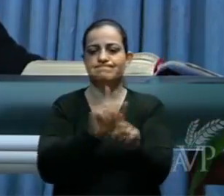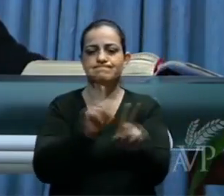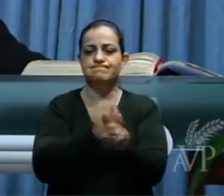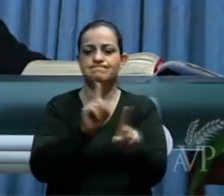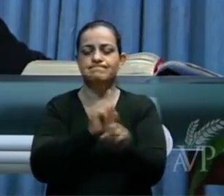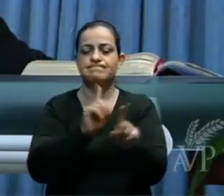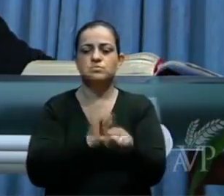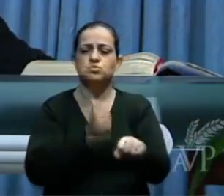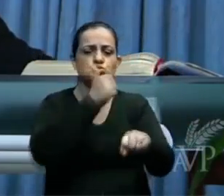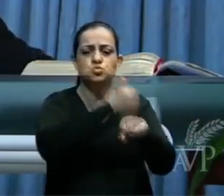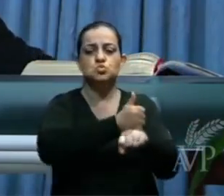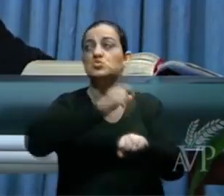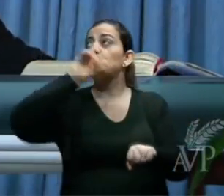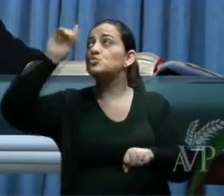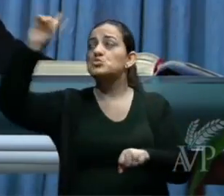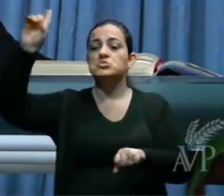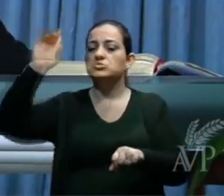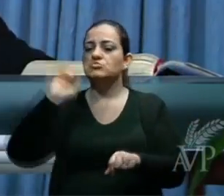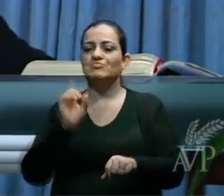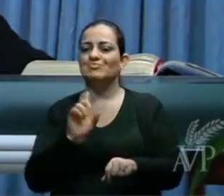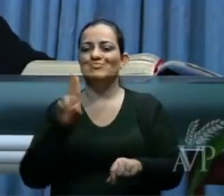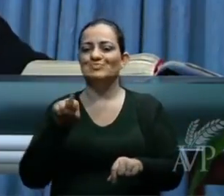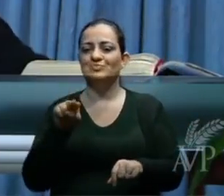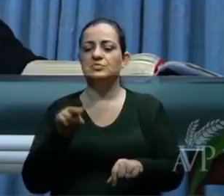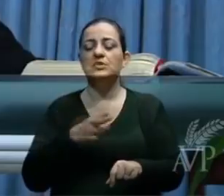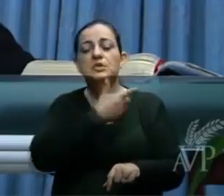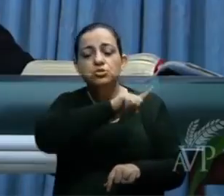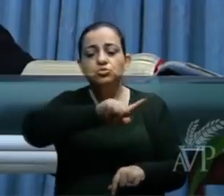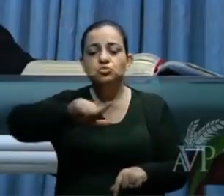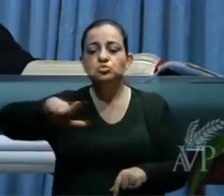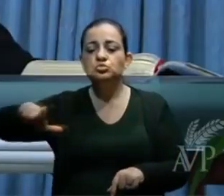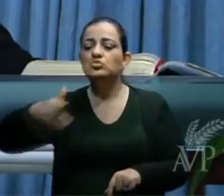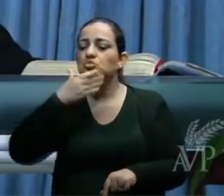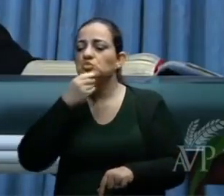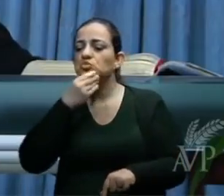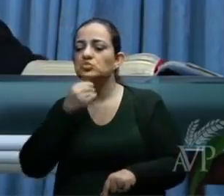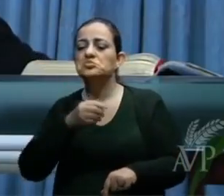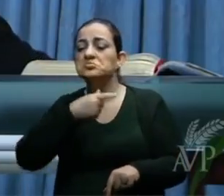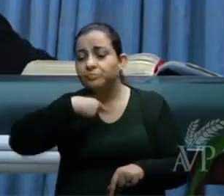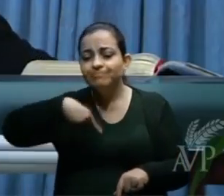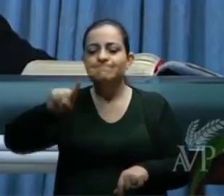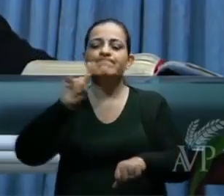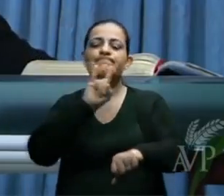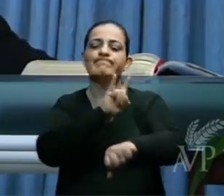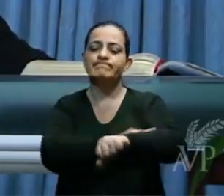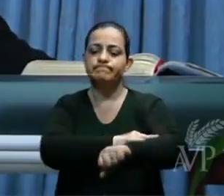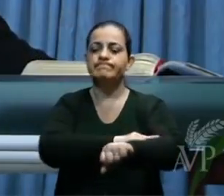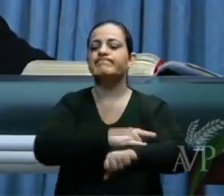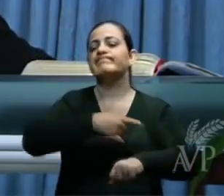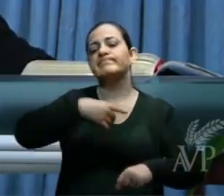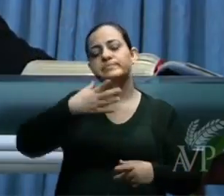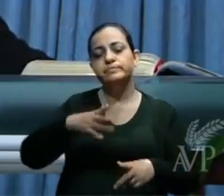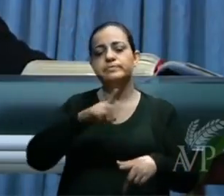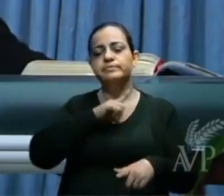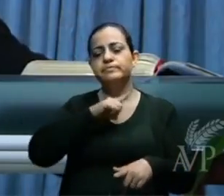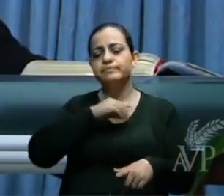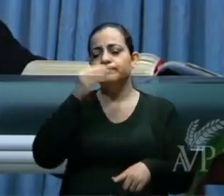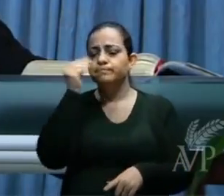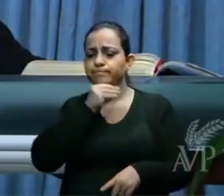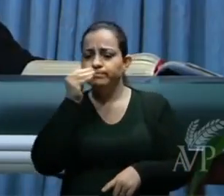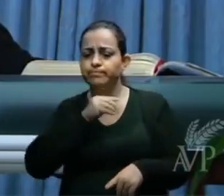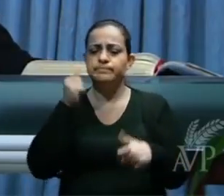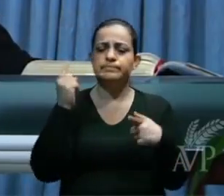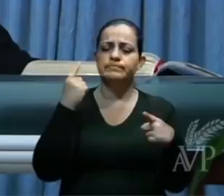ele segue c do homem ele segue indo no banheiro ele segue tendo suas fraquezas